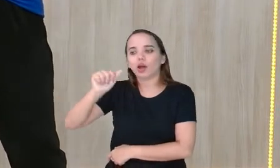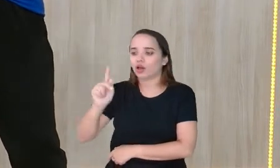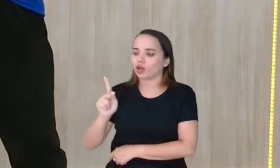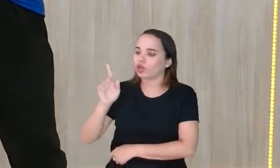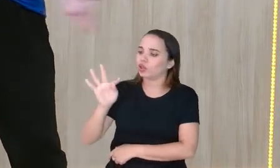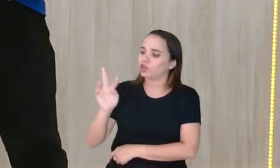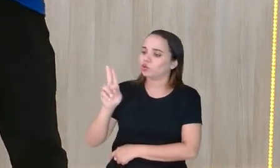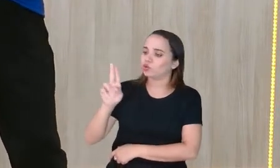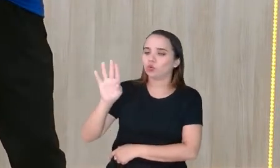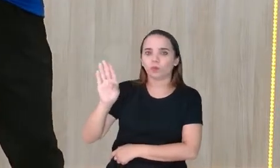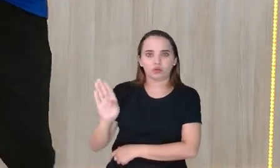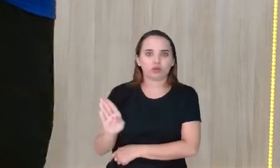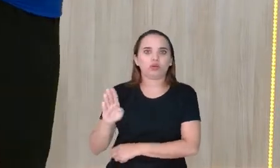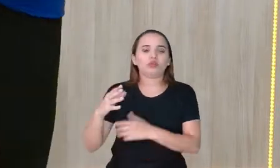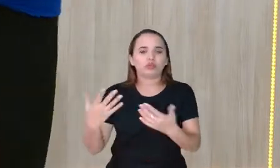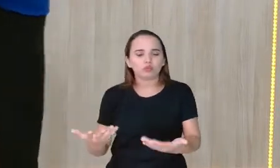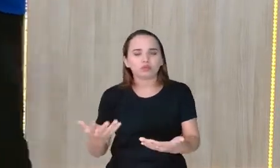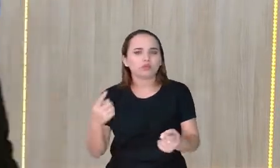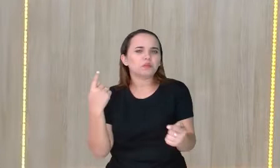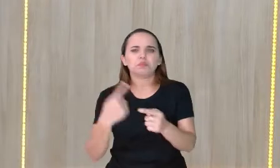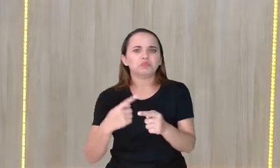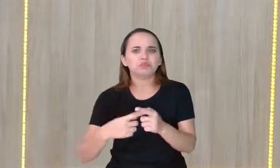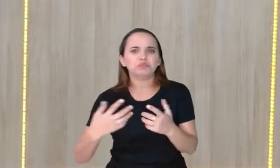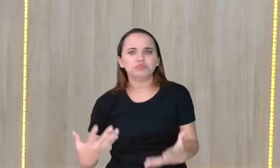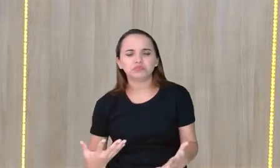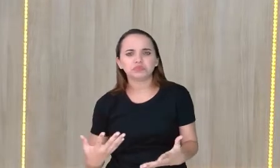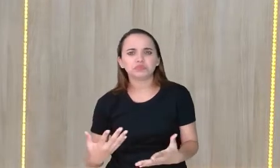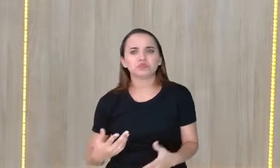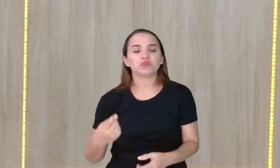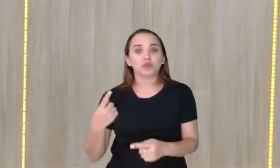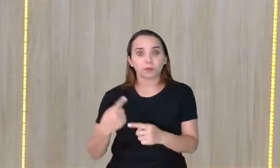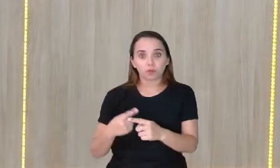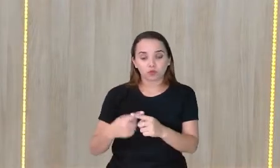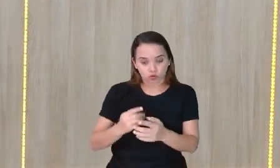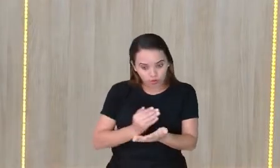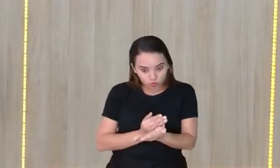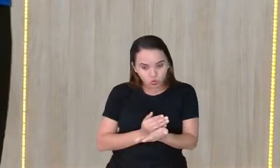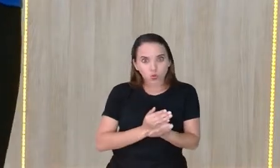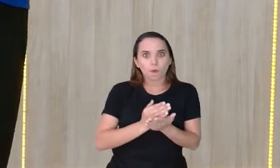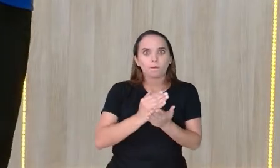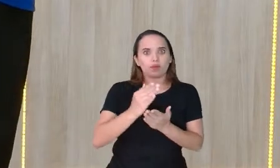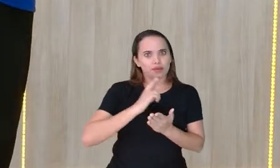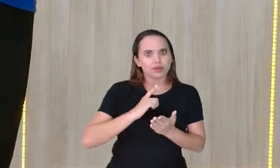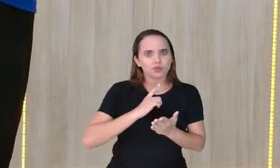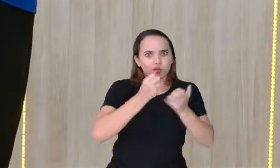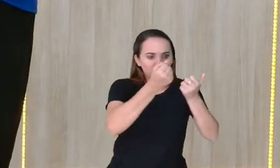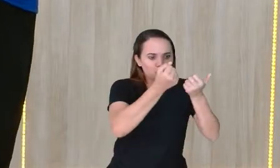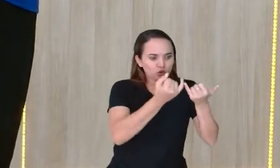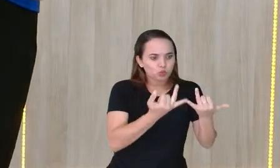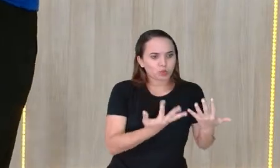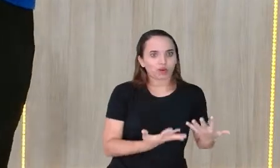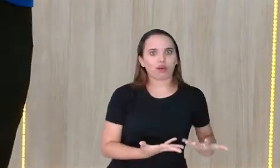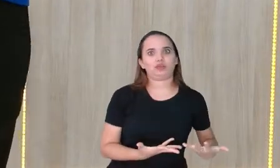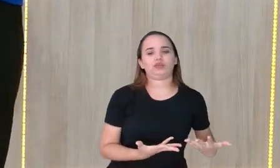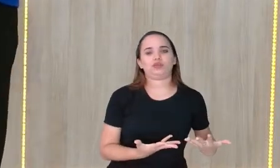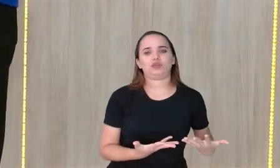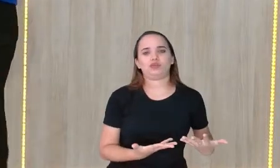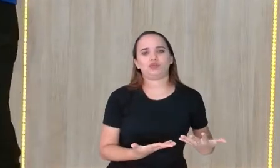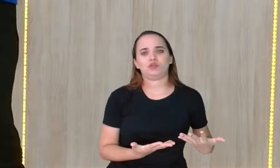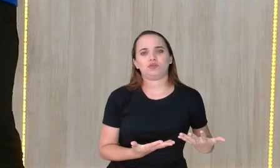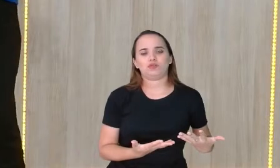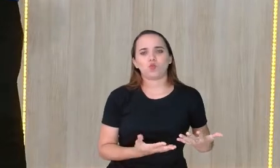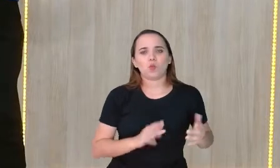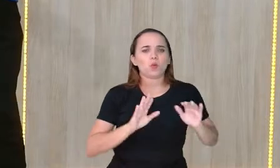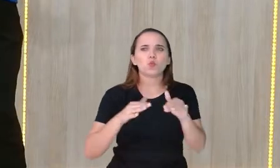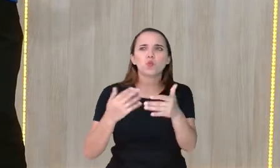O destino seguiu. Por quê? Porque aqui, no começo, há uma introdução da situação. Qual seria aqui